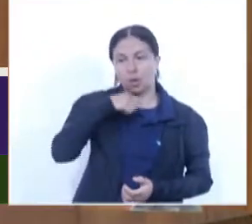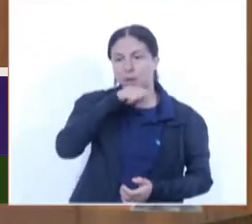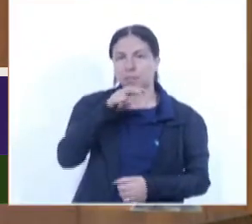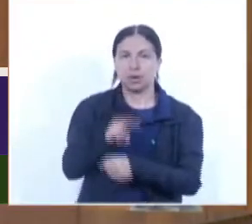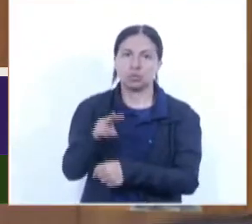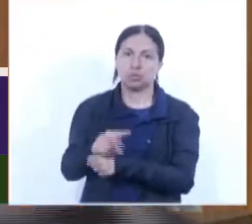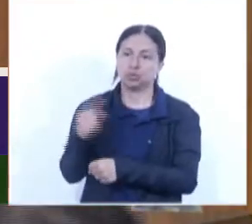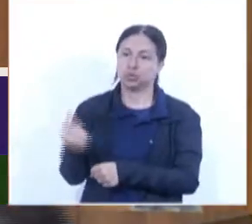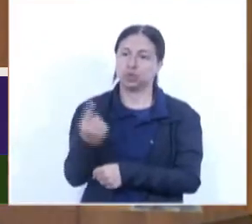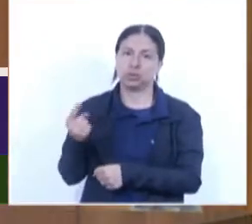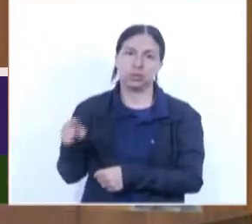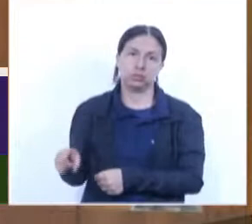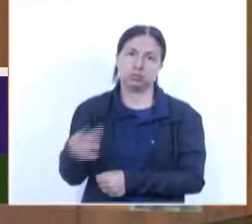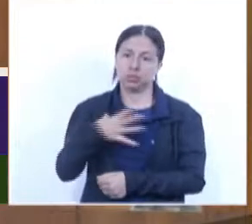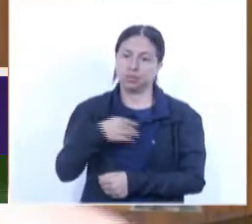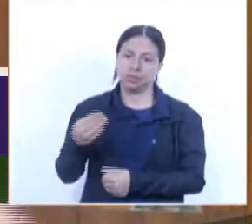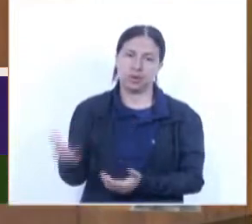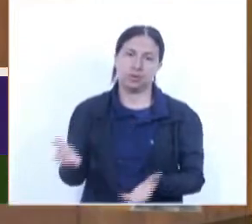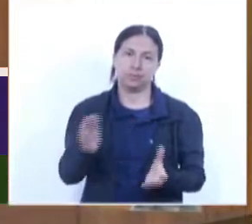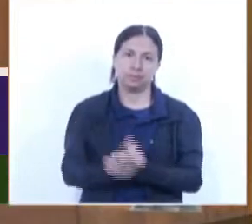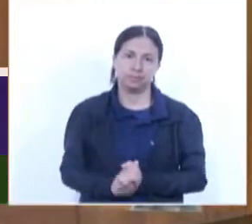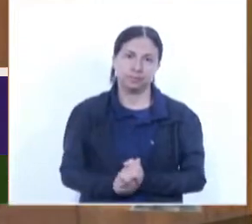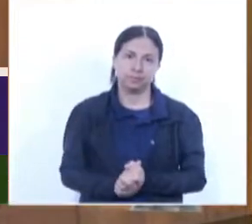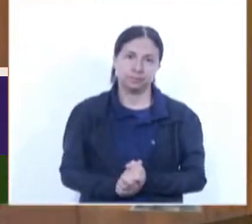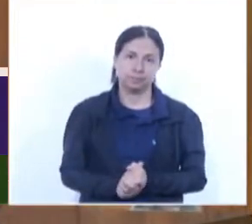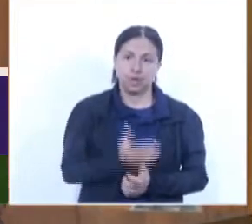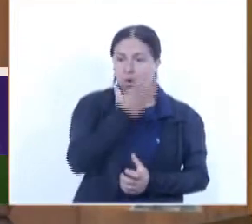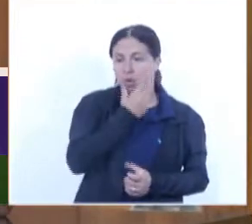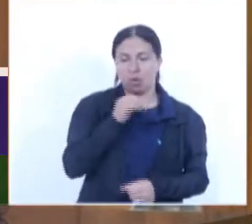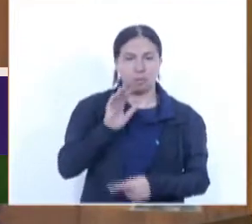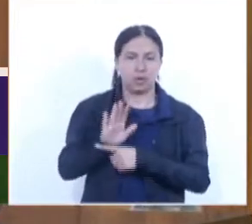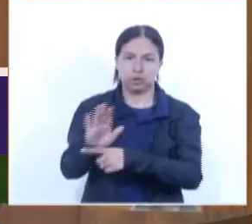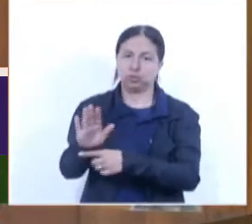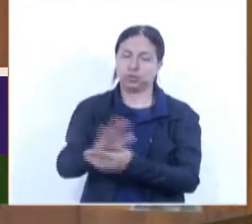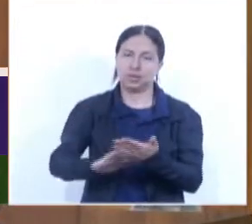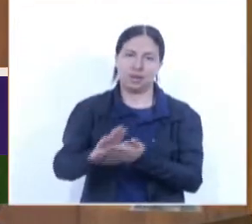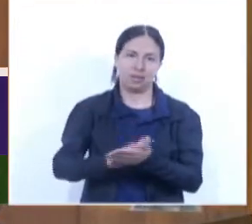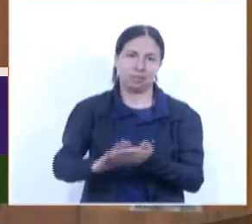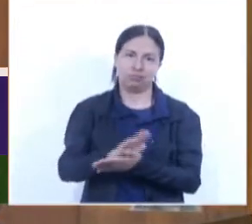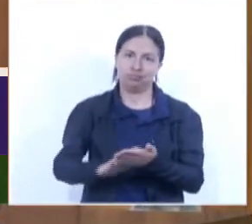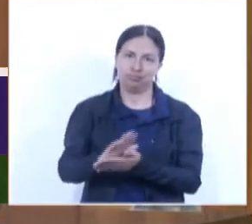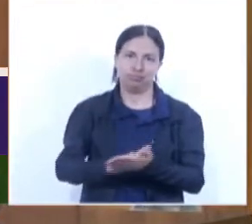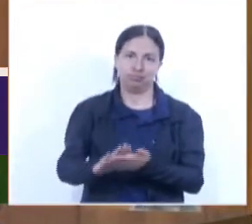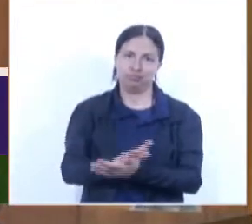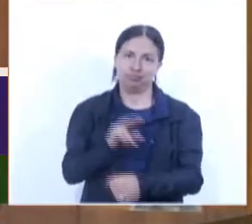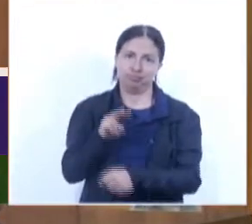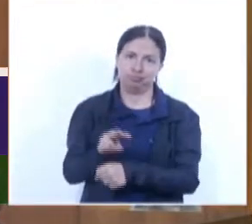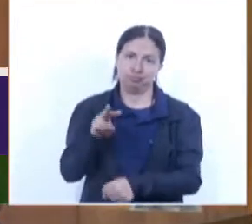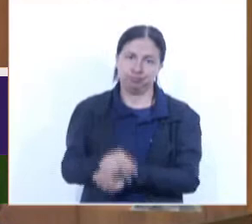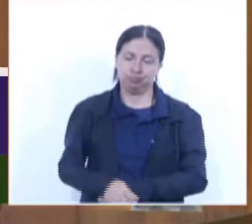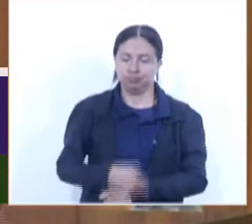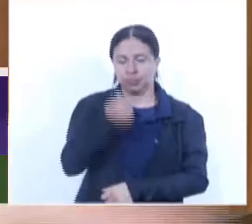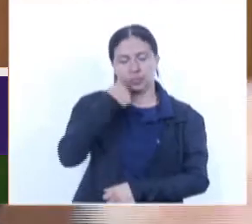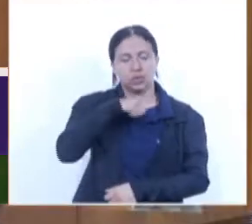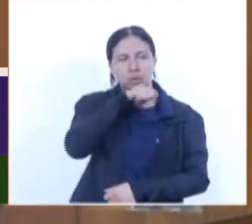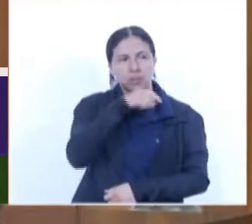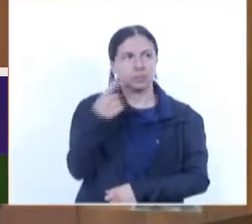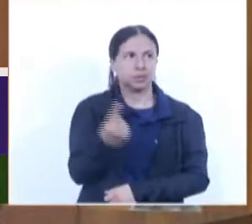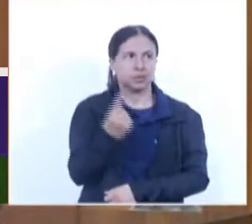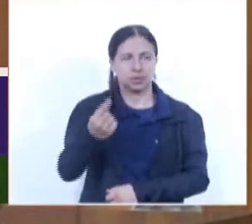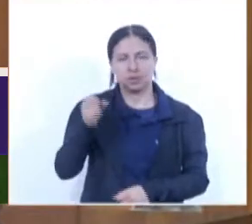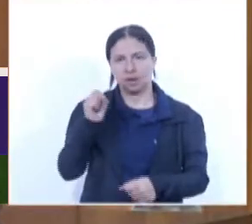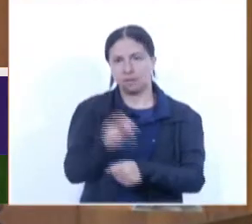já não tem um companheiro do lado para colaborar com a educação e compartilhar você imagina essa mãe sozinha que não consegue uma vaga Então